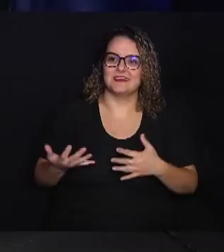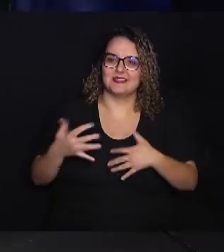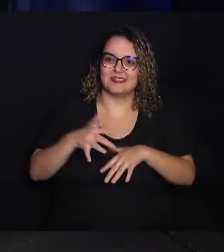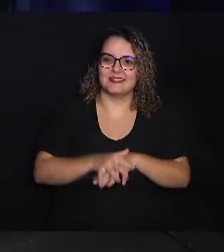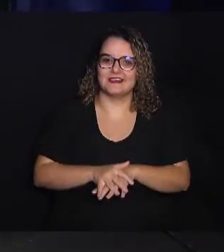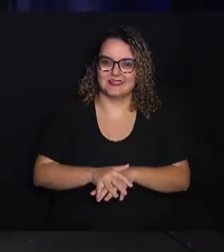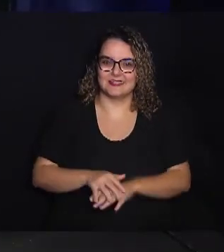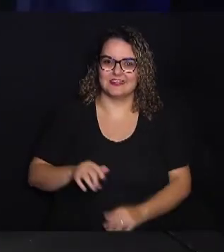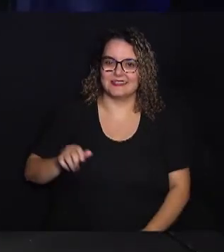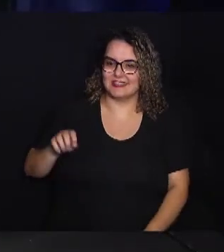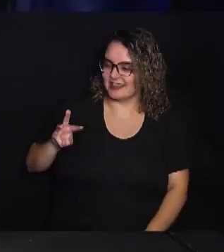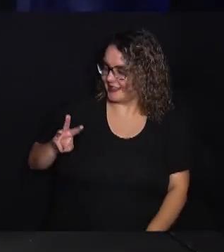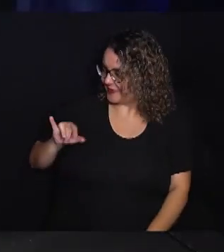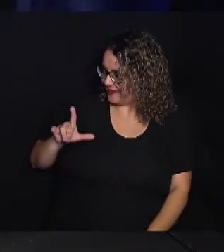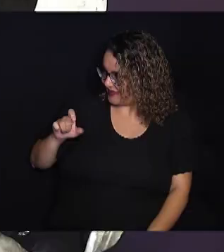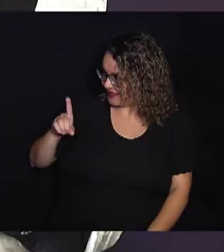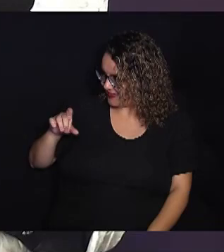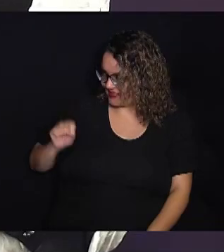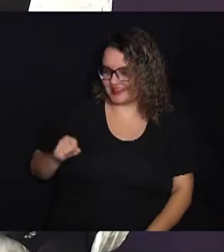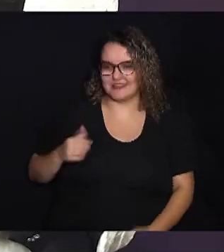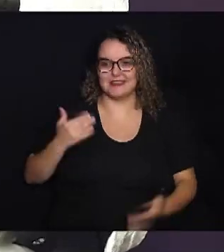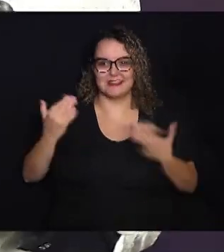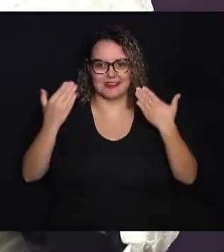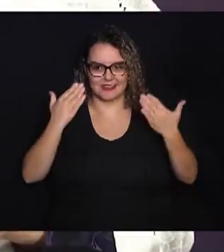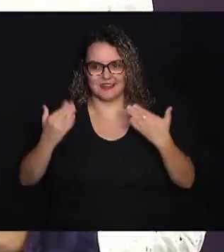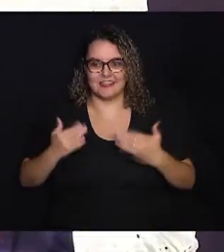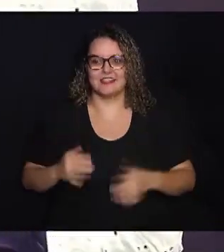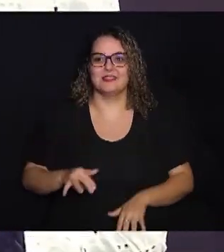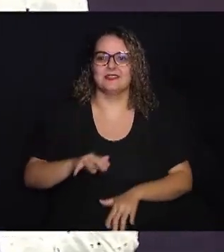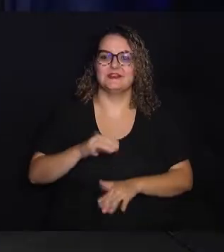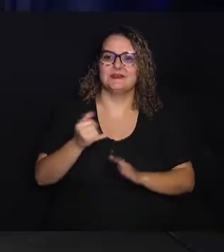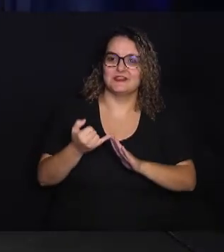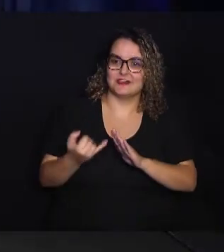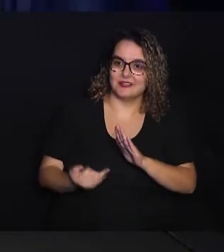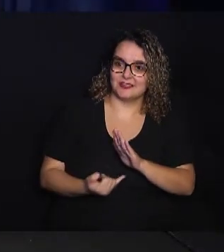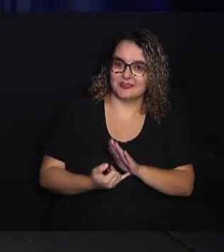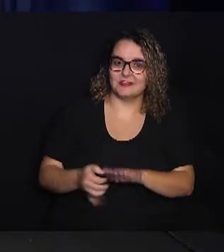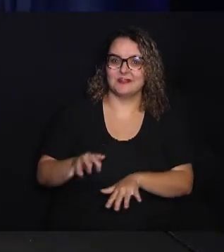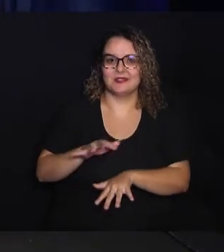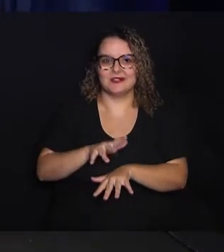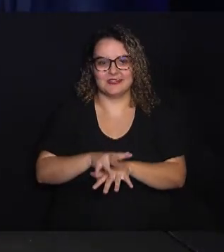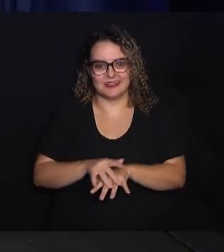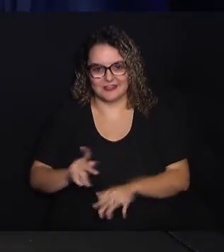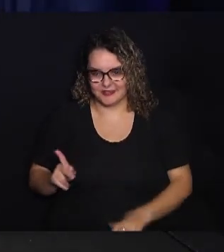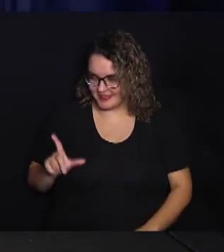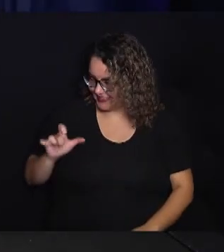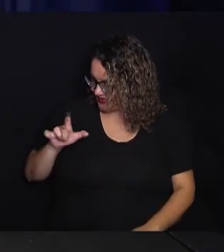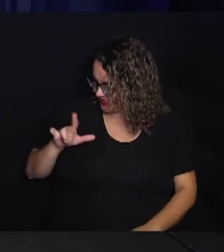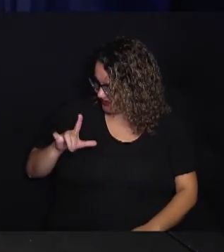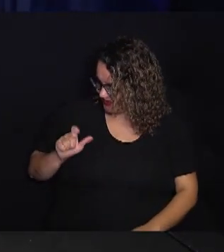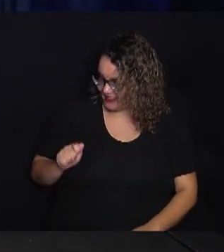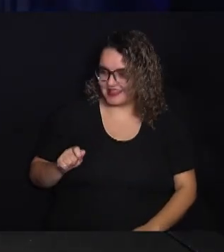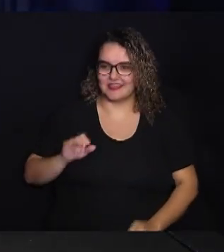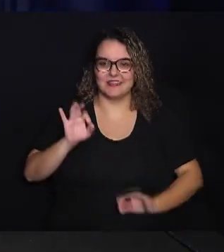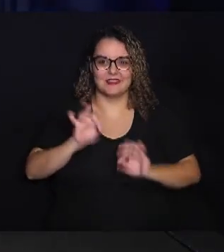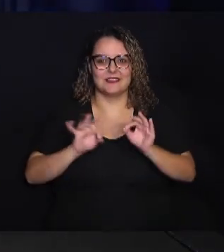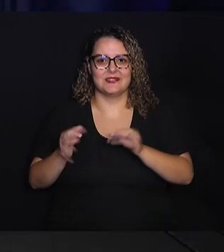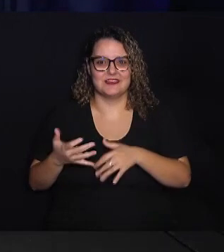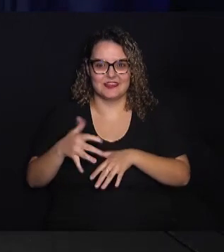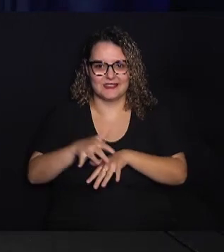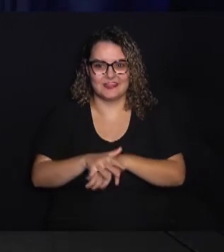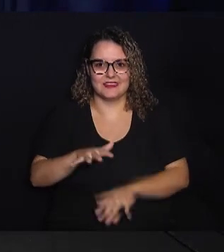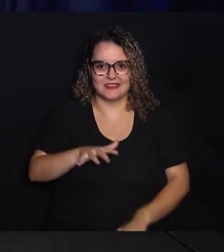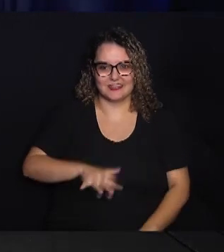com a Wildes, que é a psicóloga do Instituto Braille, e também com a Keila Ferrari, que trabalha com projetos inclusivos na